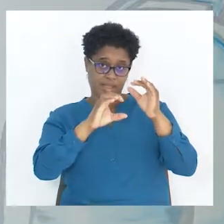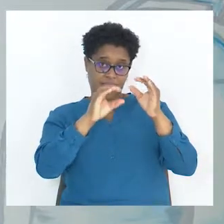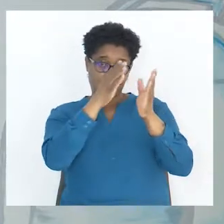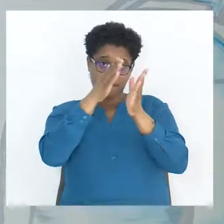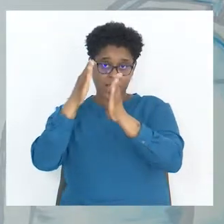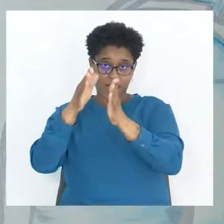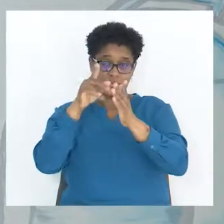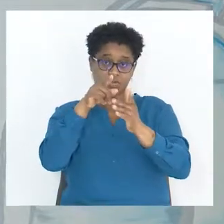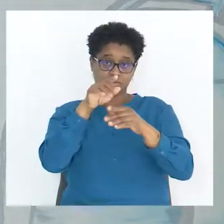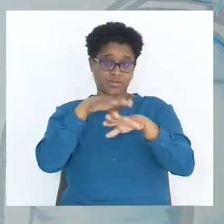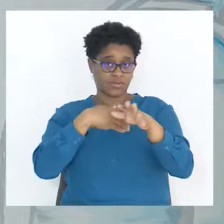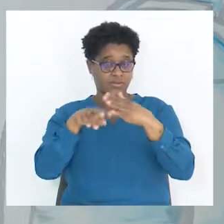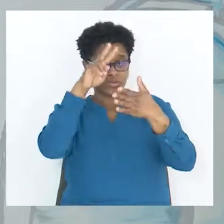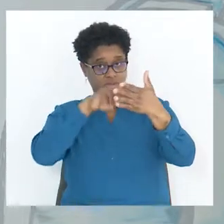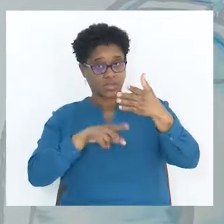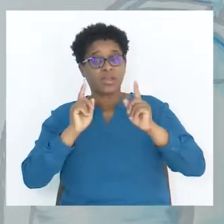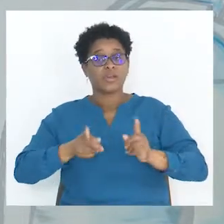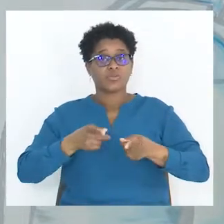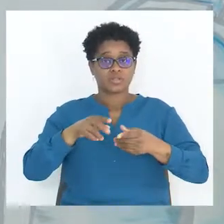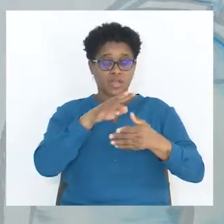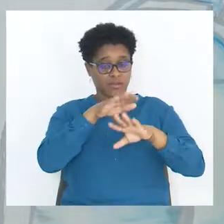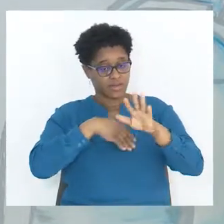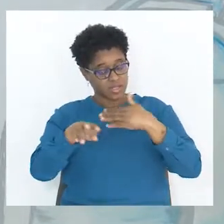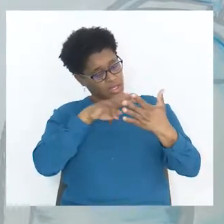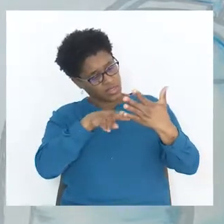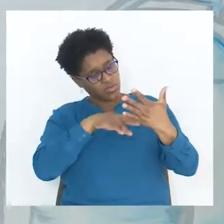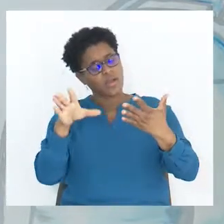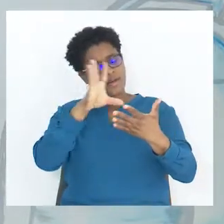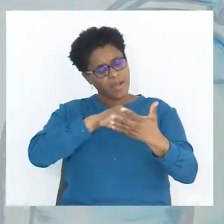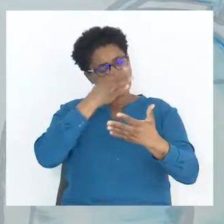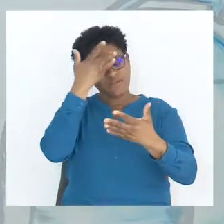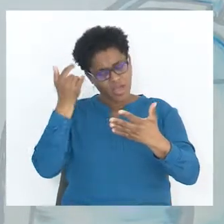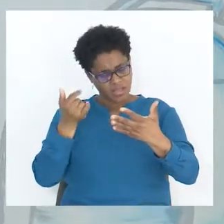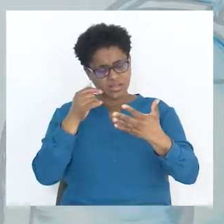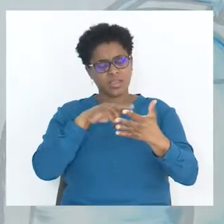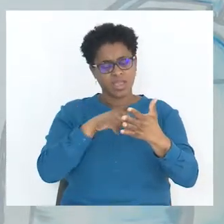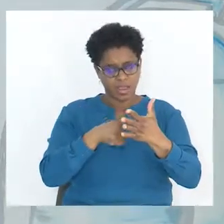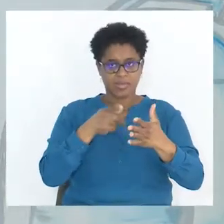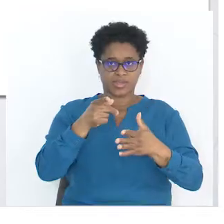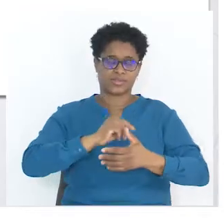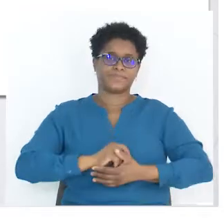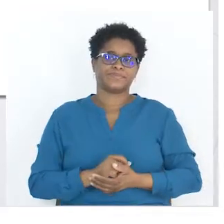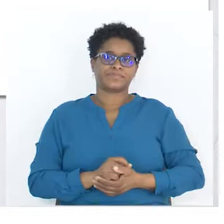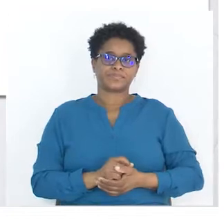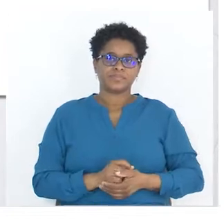divides o texto em parágrafos e daí tu vais começando a fazer a leitura mais fácil, que é a técnica melhor.